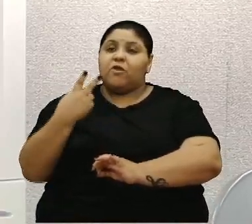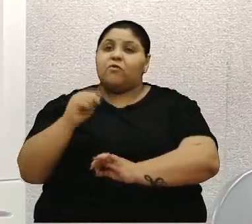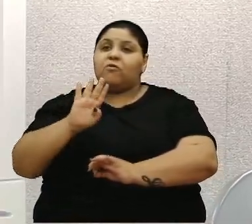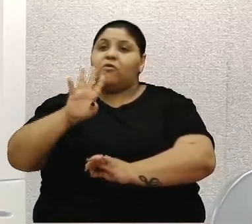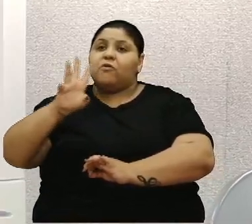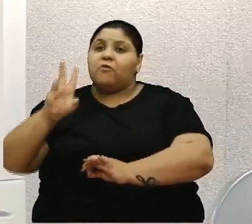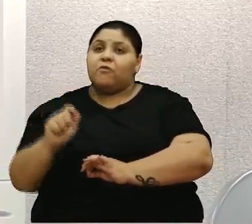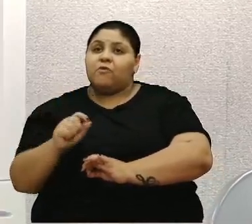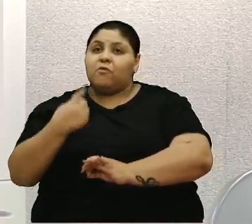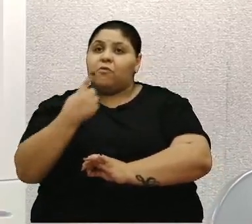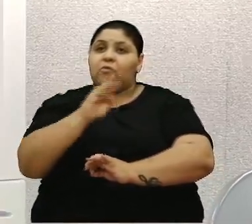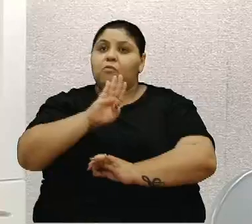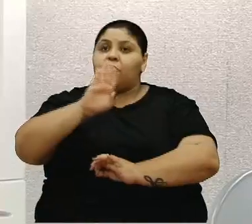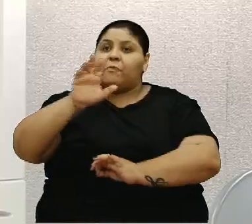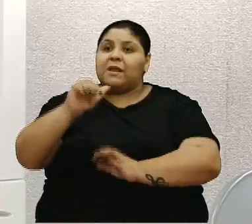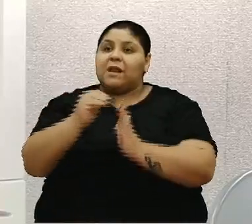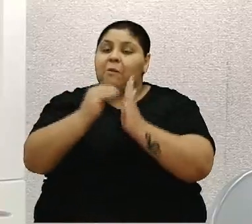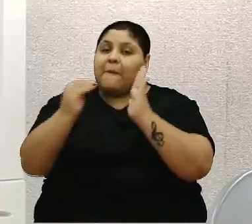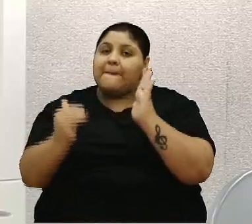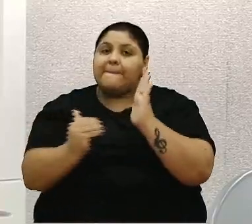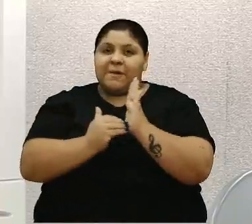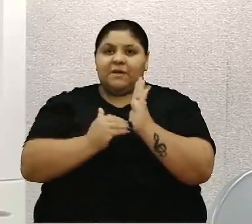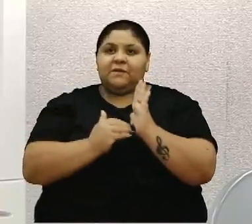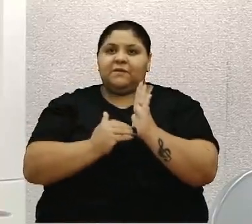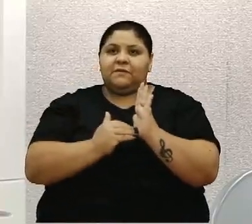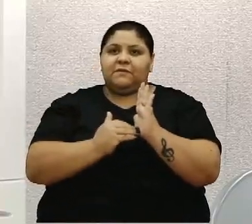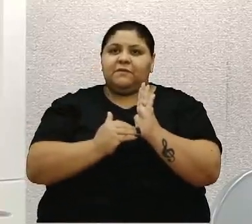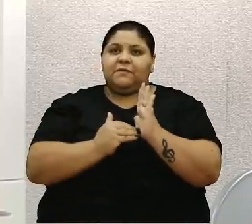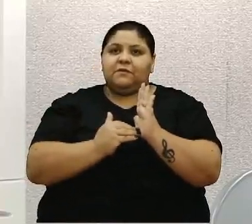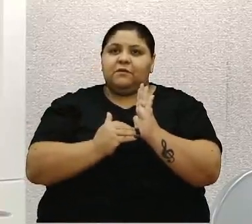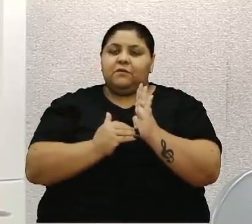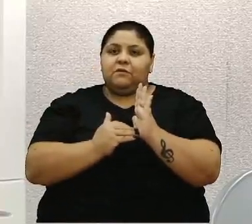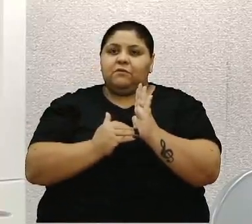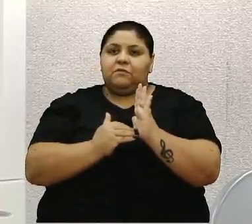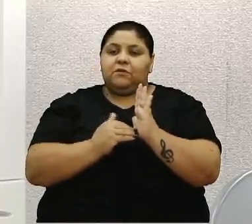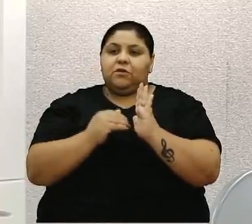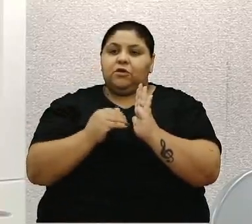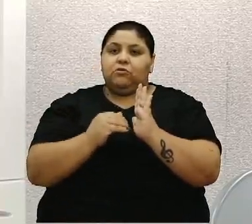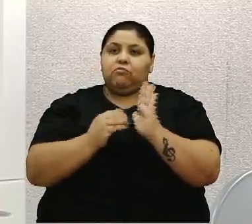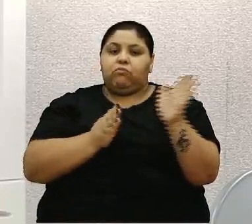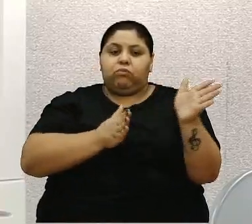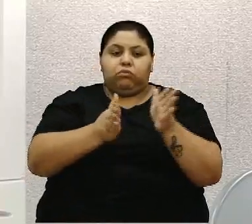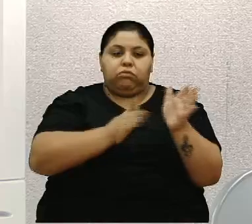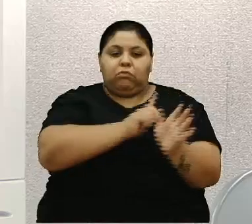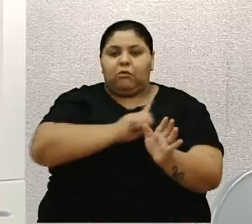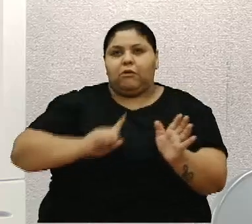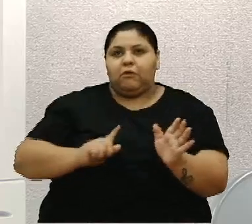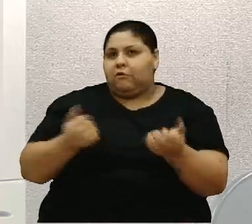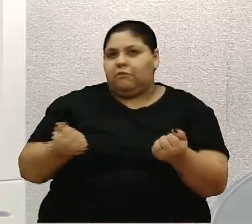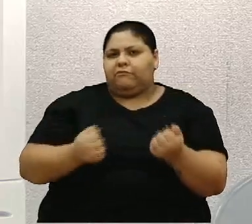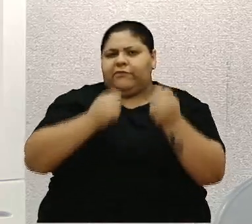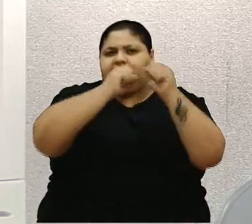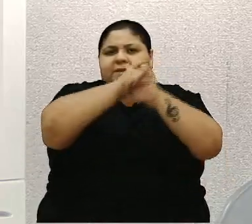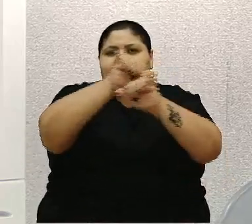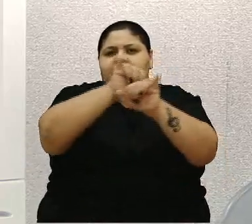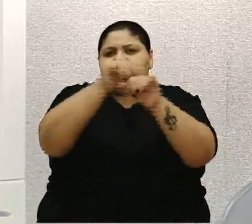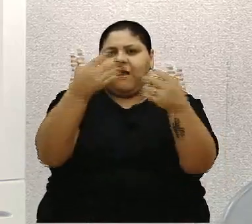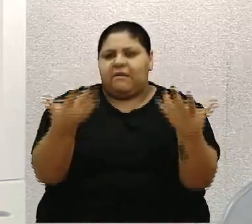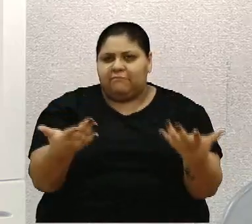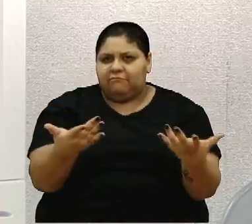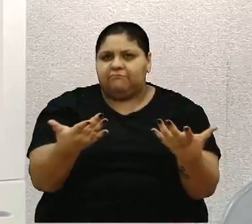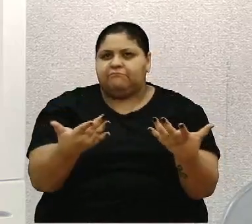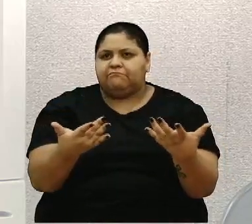bilhão a menos que Bolsonaro liberou em cultura entre 2022 e 2023. Então essas narrativas aí